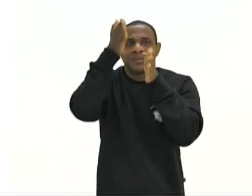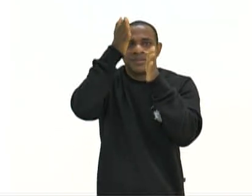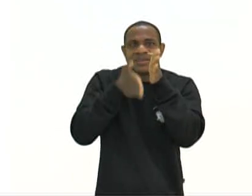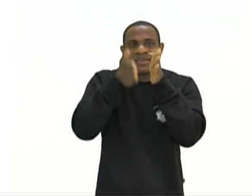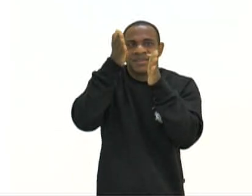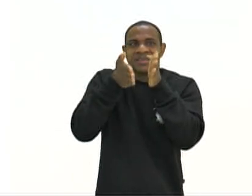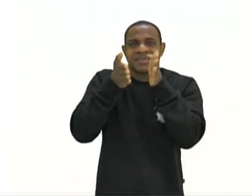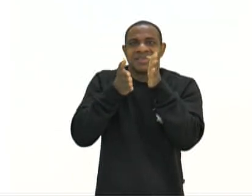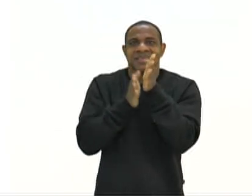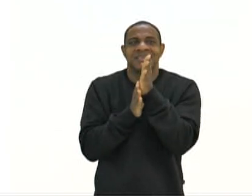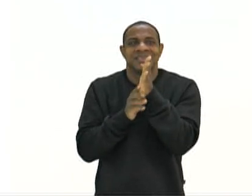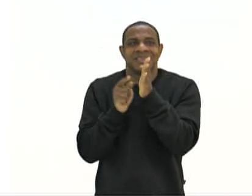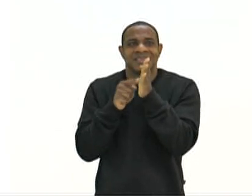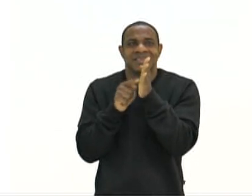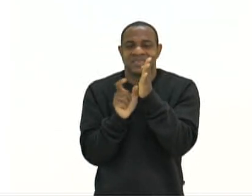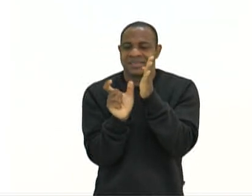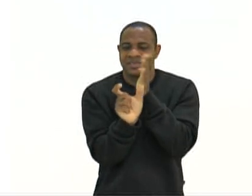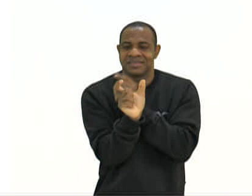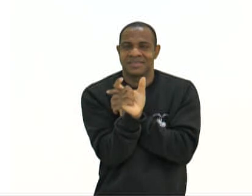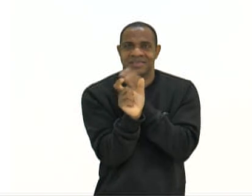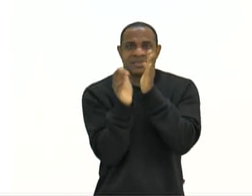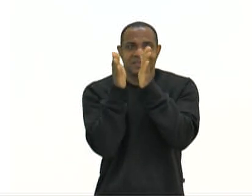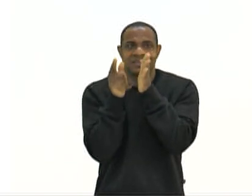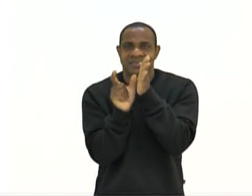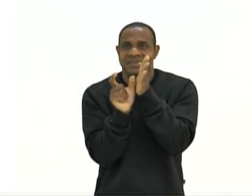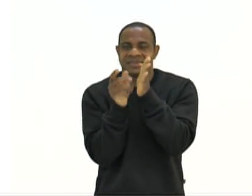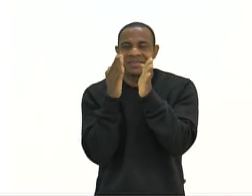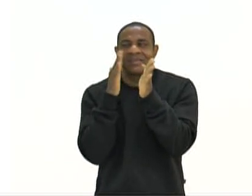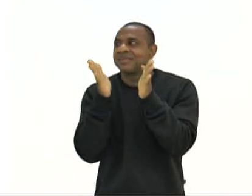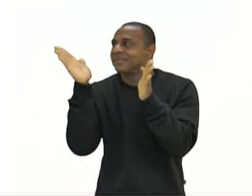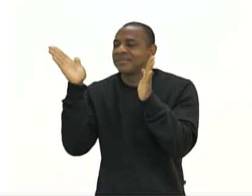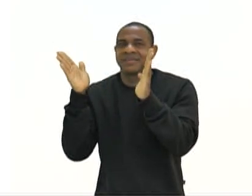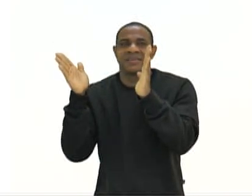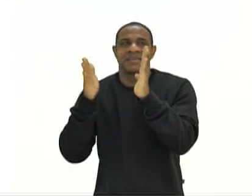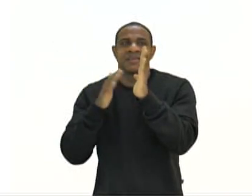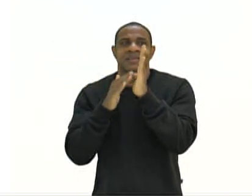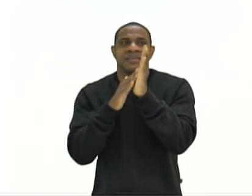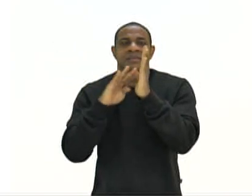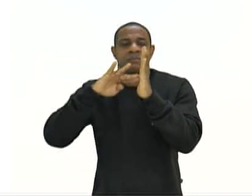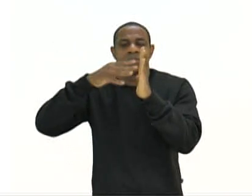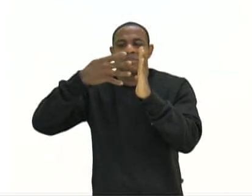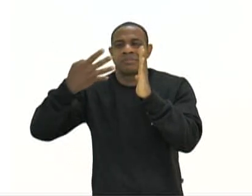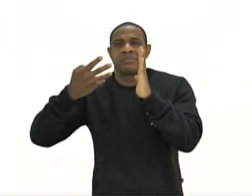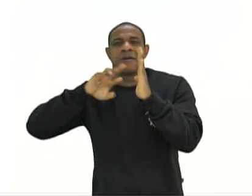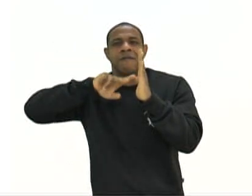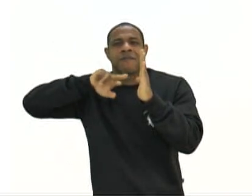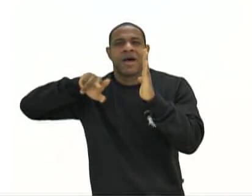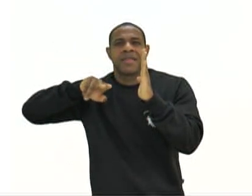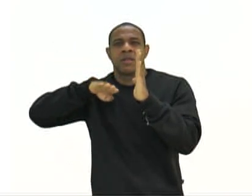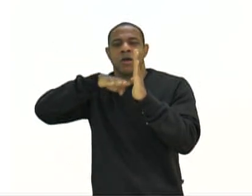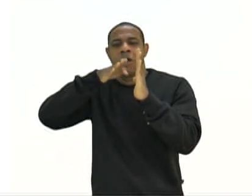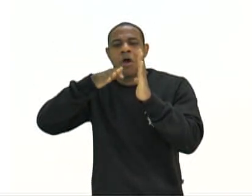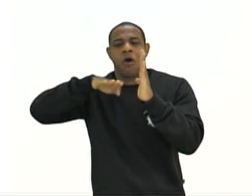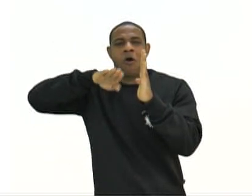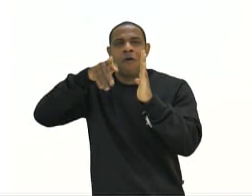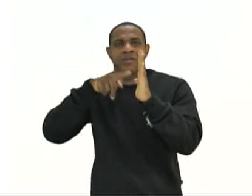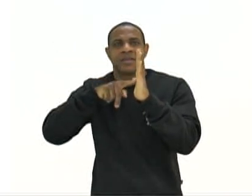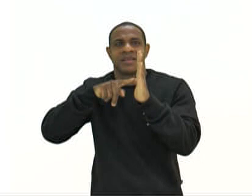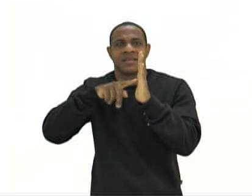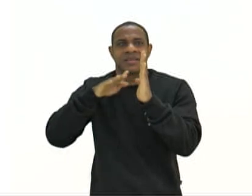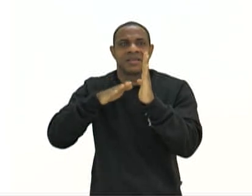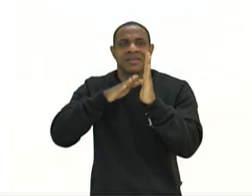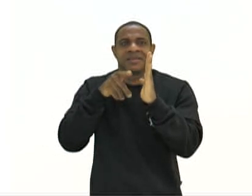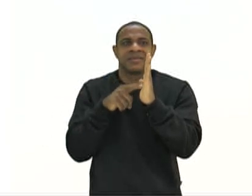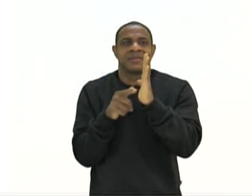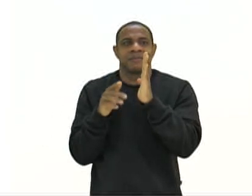se formando aqui nessa segunda parte desse quadro de imagens. Então você vai ter ali diversas ondas, ao qual estão avançando para um